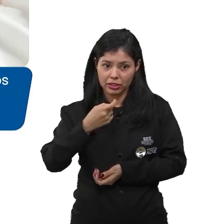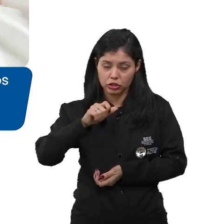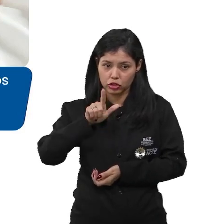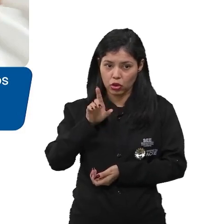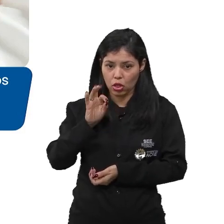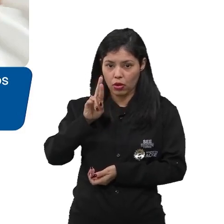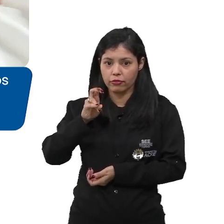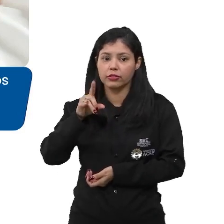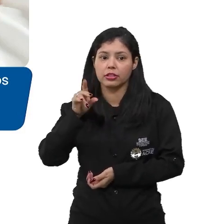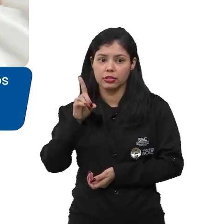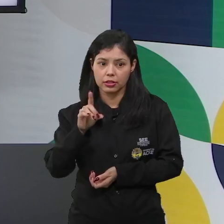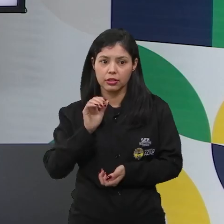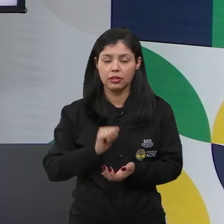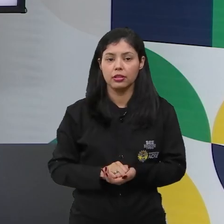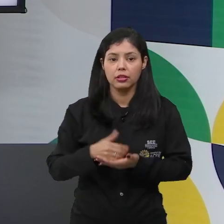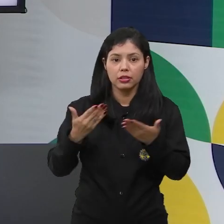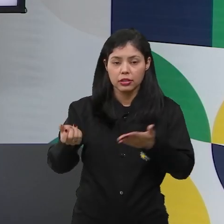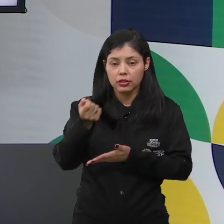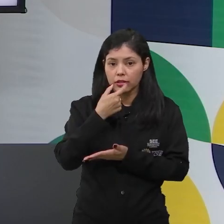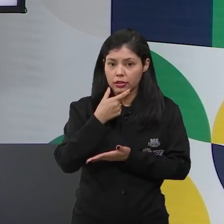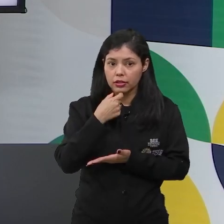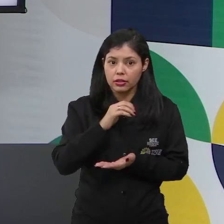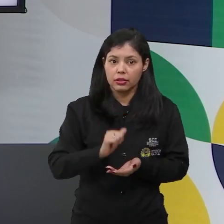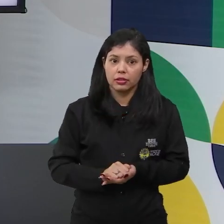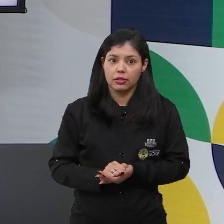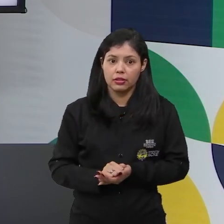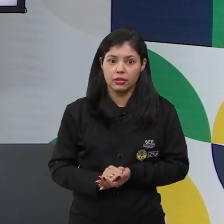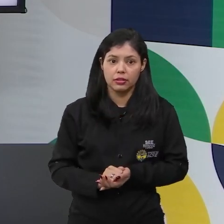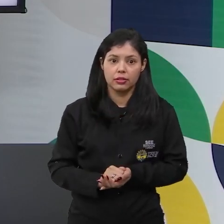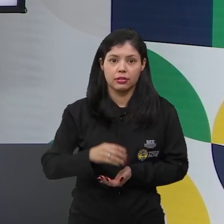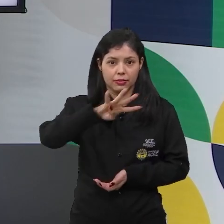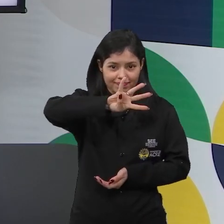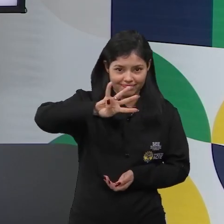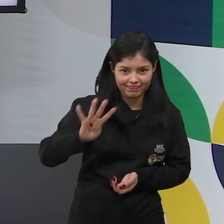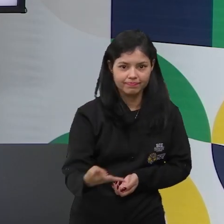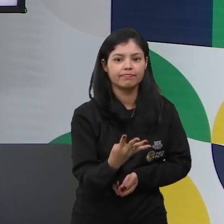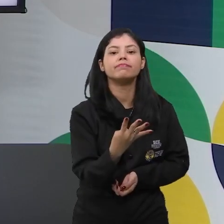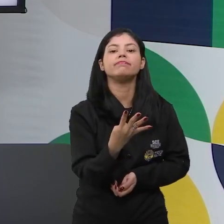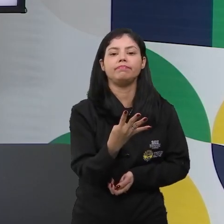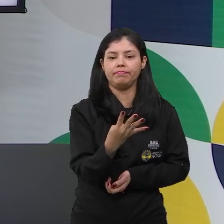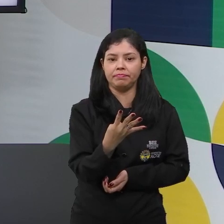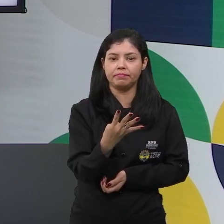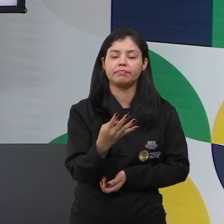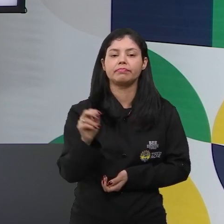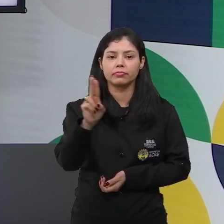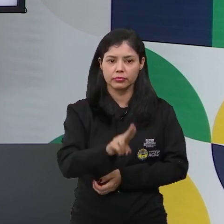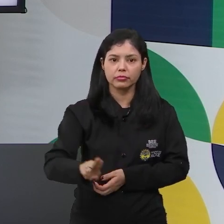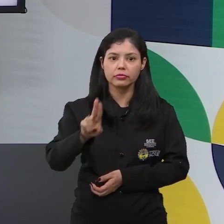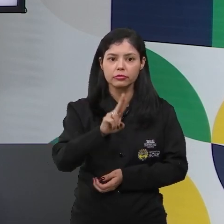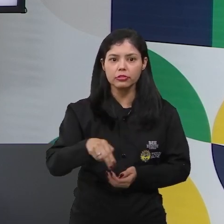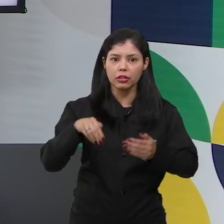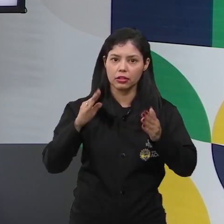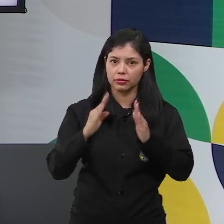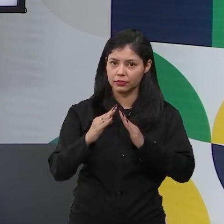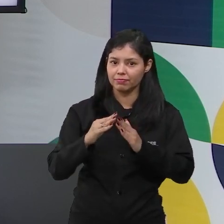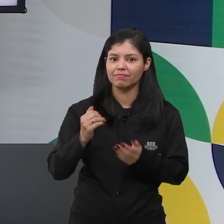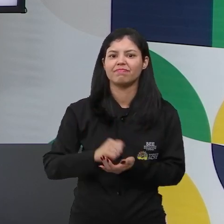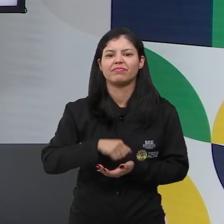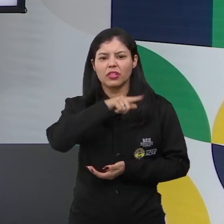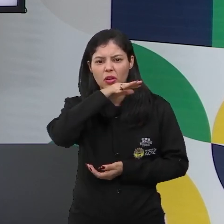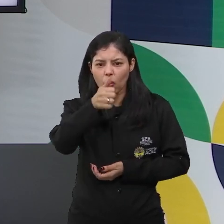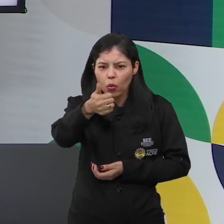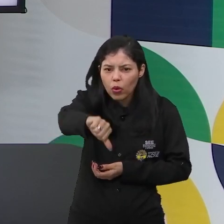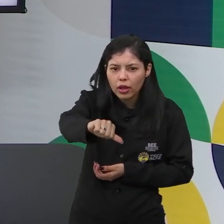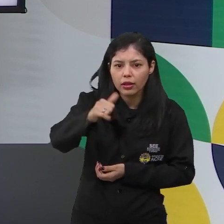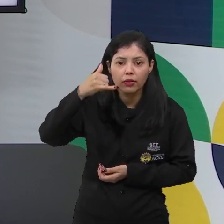né? Eu fui até pesquisar e esse medicamento custa em torno de R$4.000, gente. Ele é utilizado mais em casos graves, né,